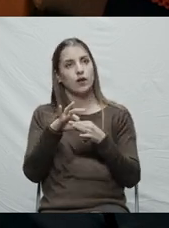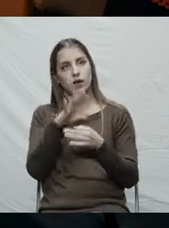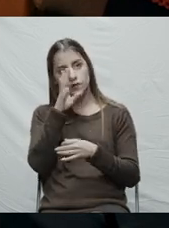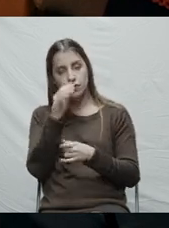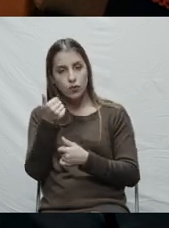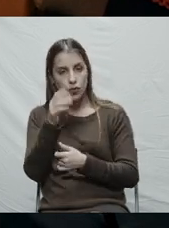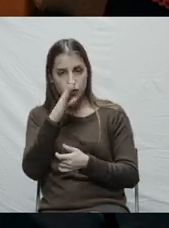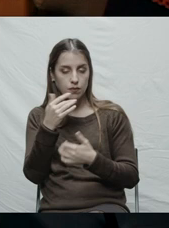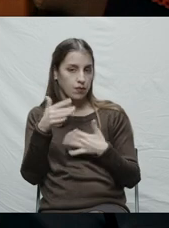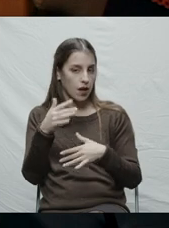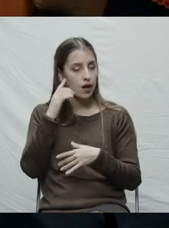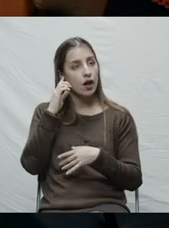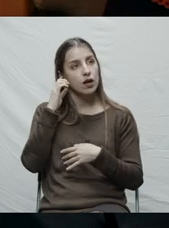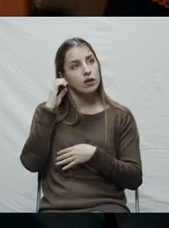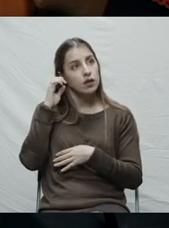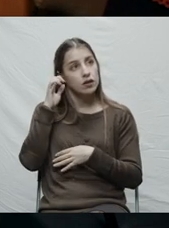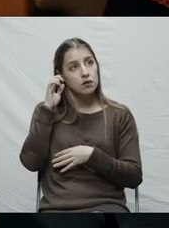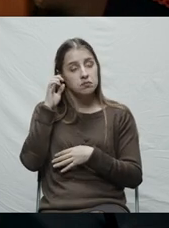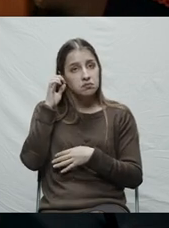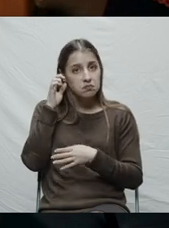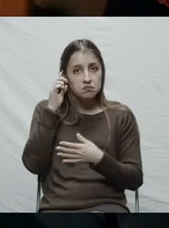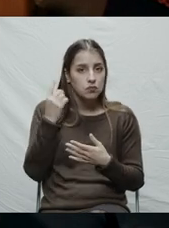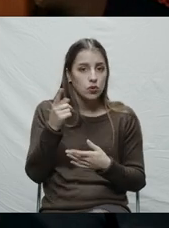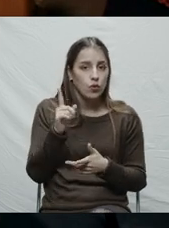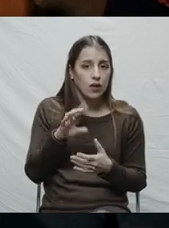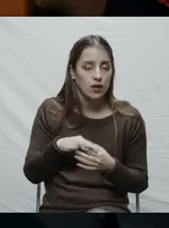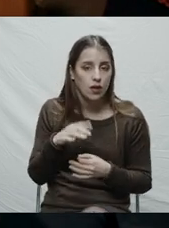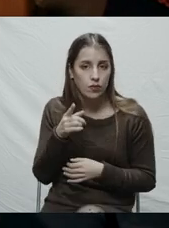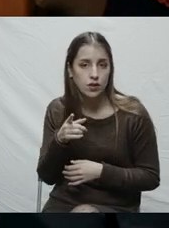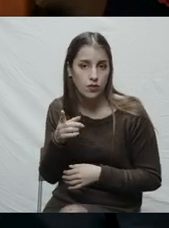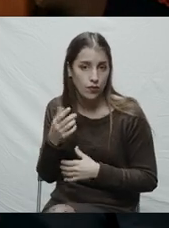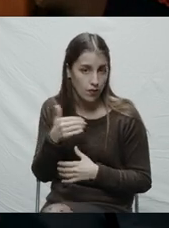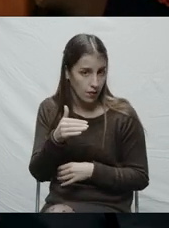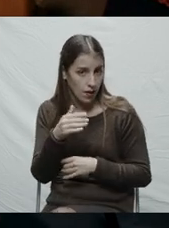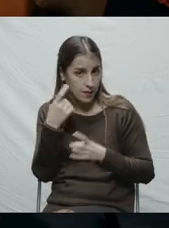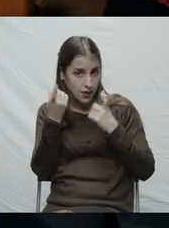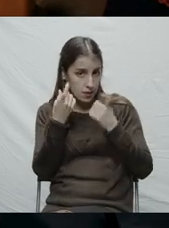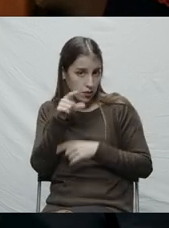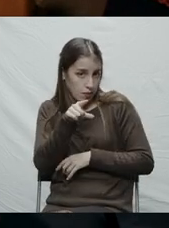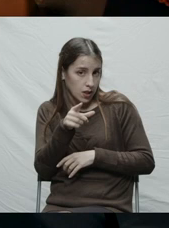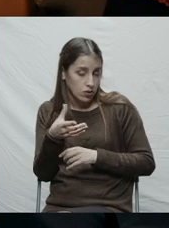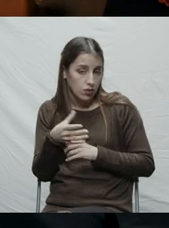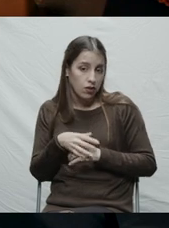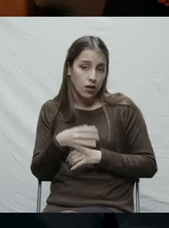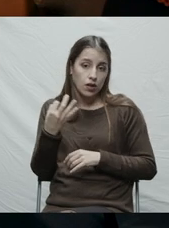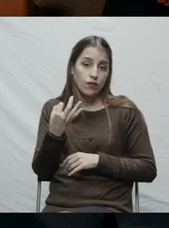é muito boa, se é muito má, ou seja, querem pensar sobre isto e depois